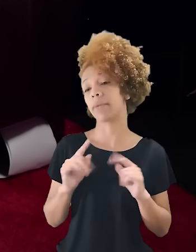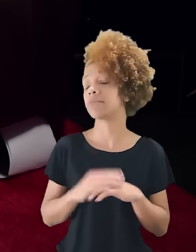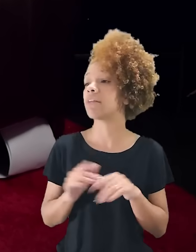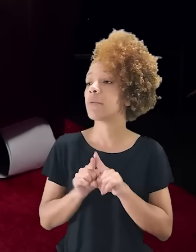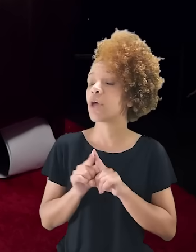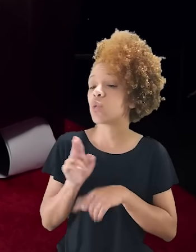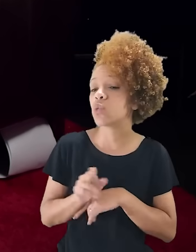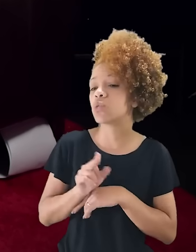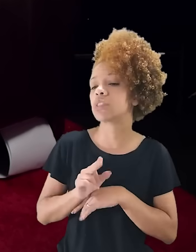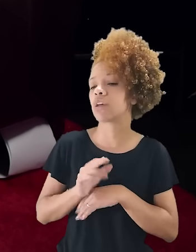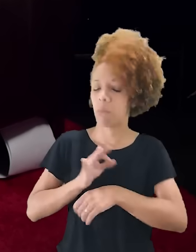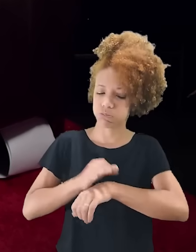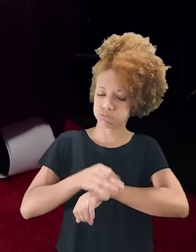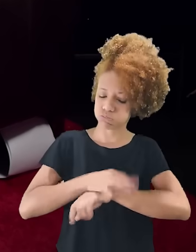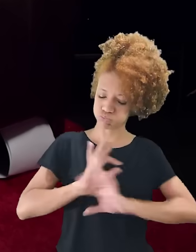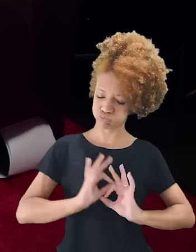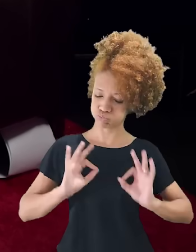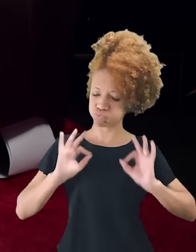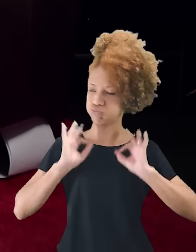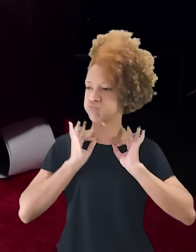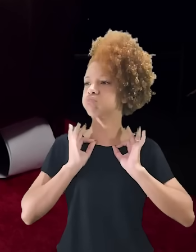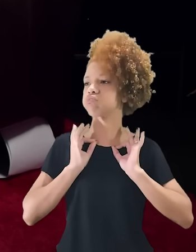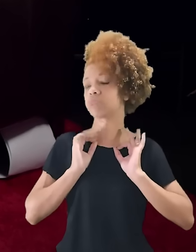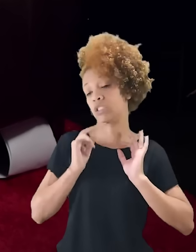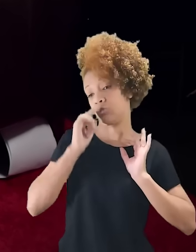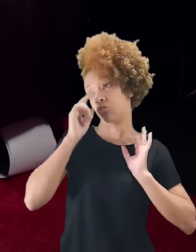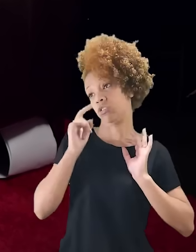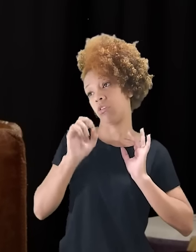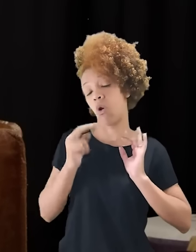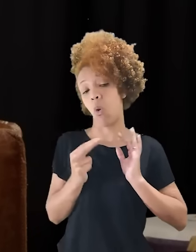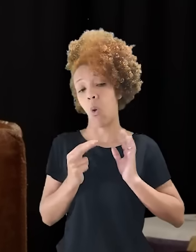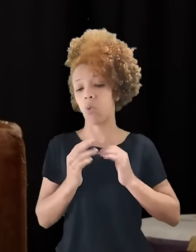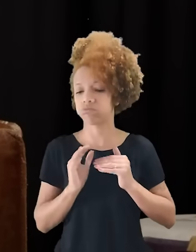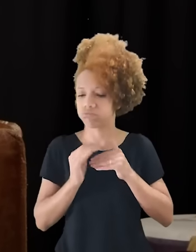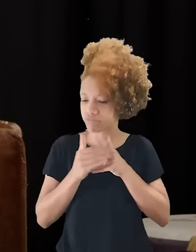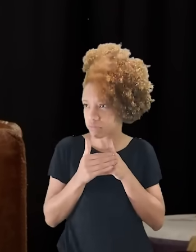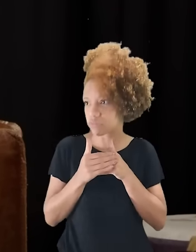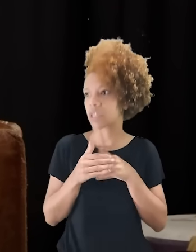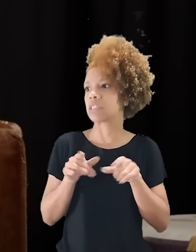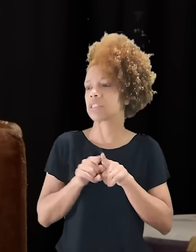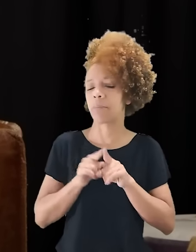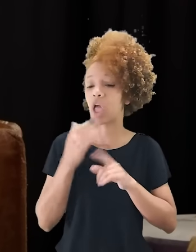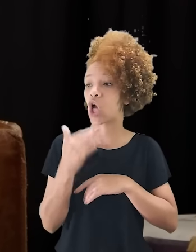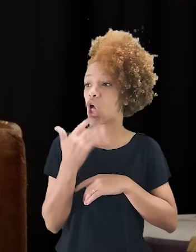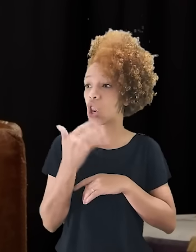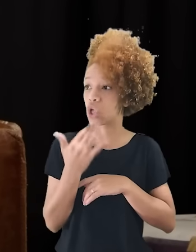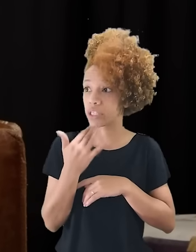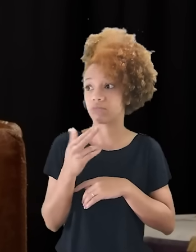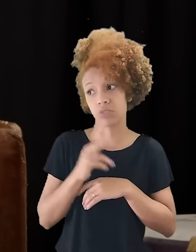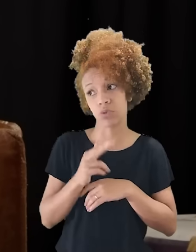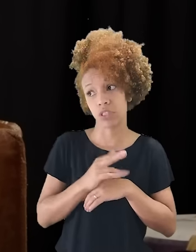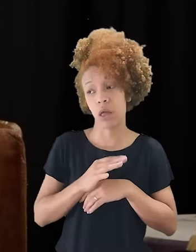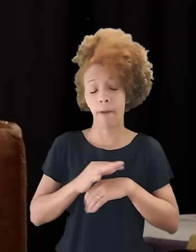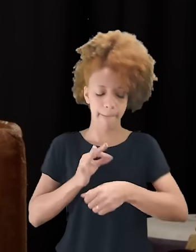entendeu E os acessórios também ajuda muito a mostrar se a pessoa é mais chique se ela é mais extravagante acessórios coloridos